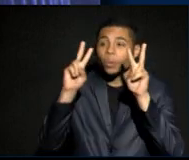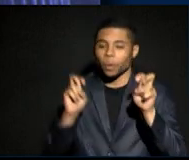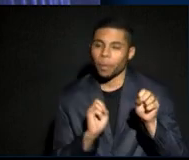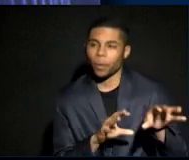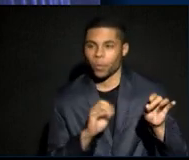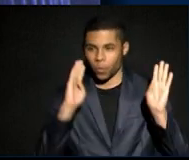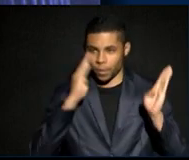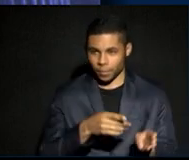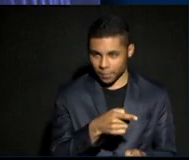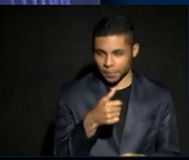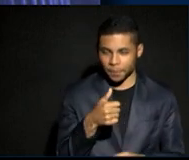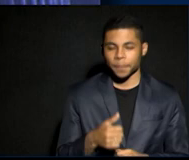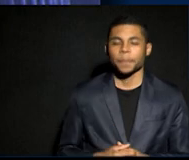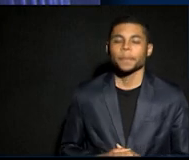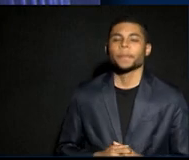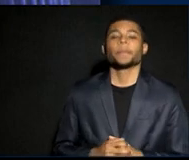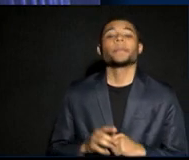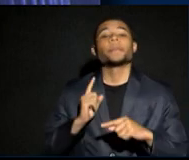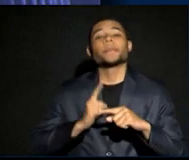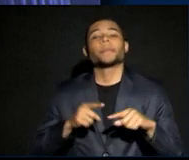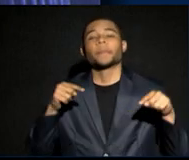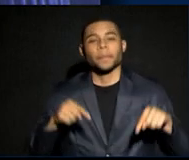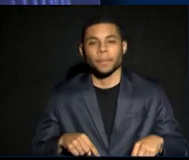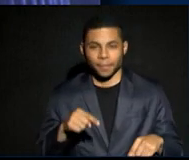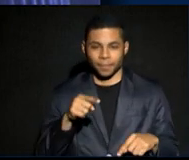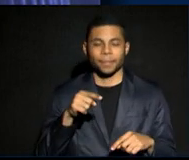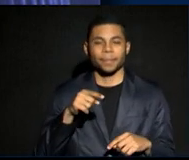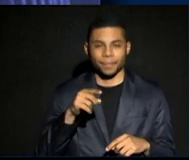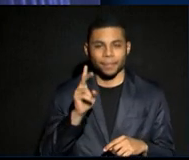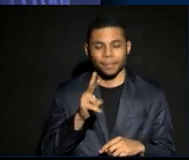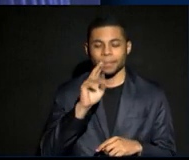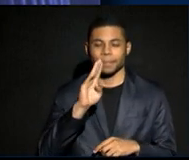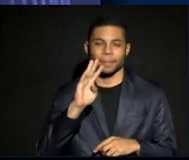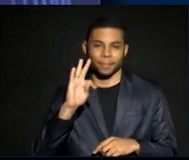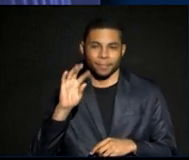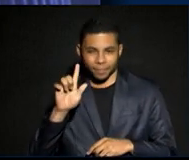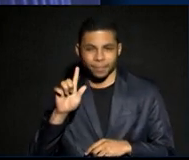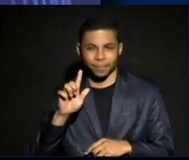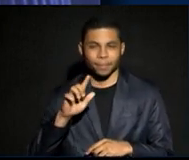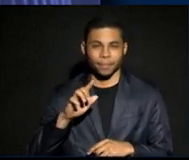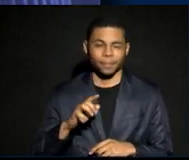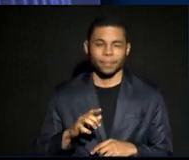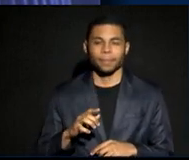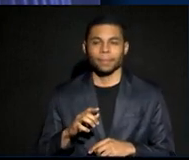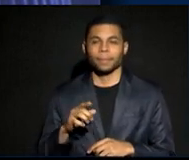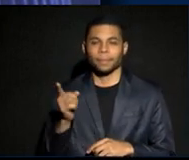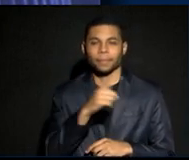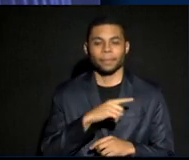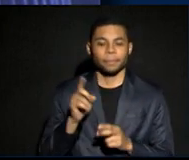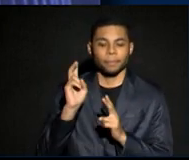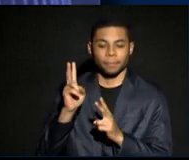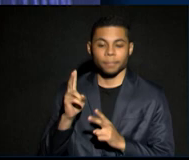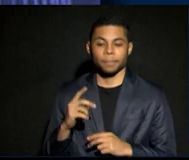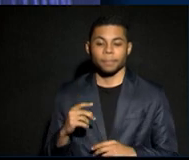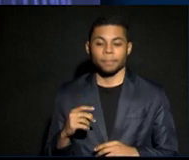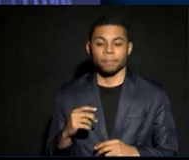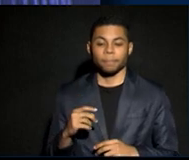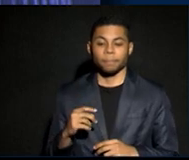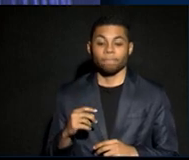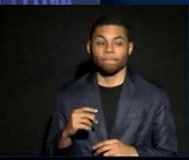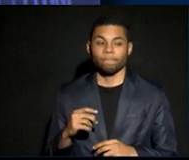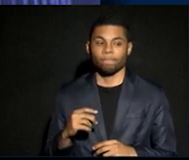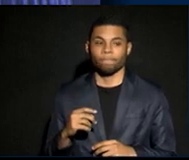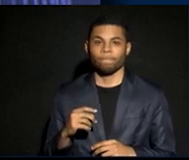educação Até mesmo porque aqui a casa BTG pactual tem uma